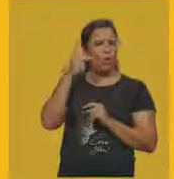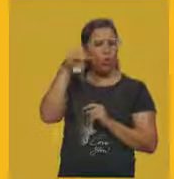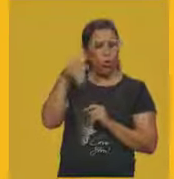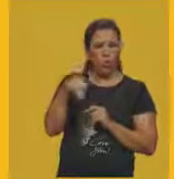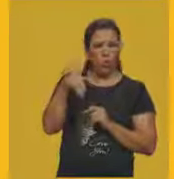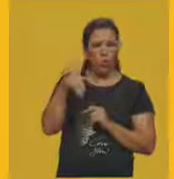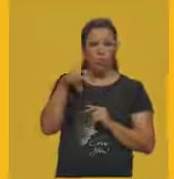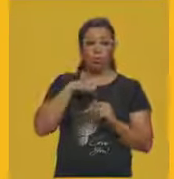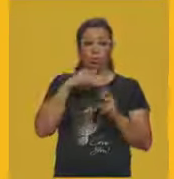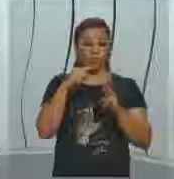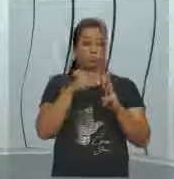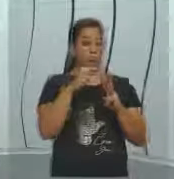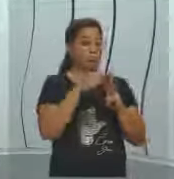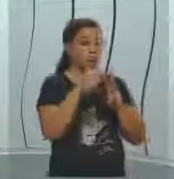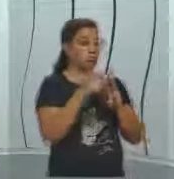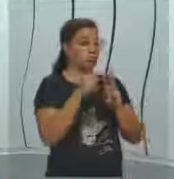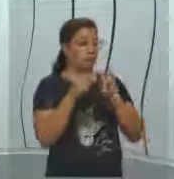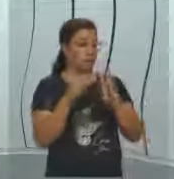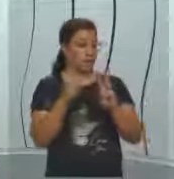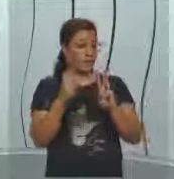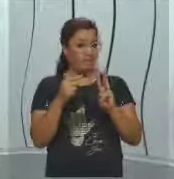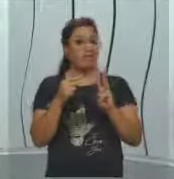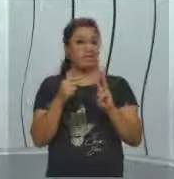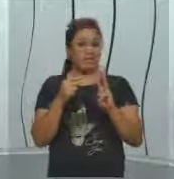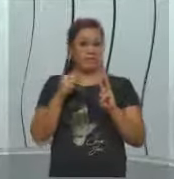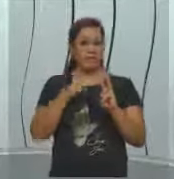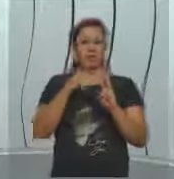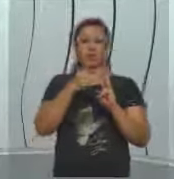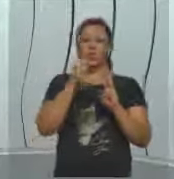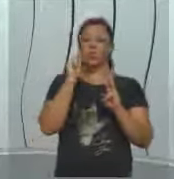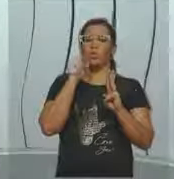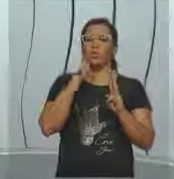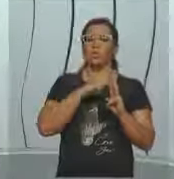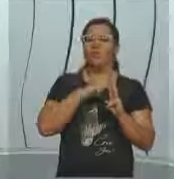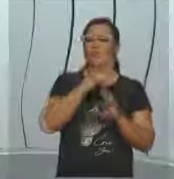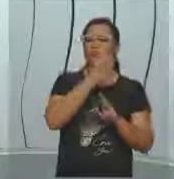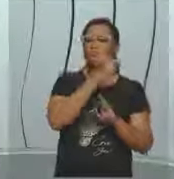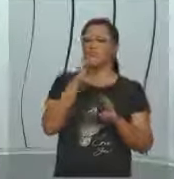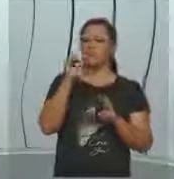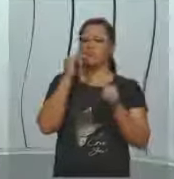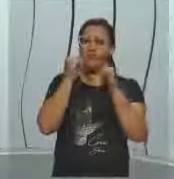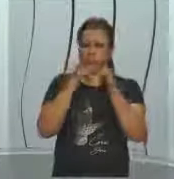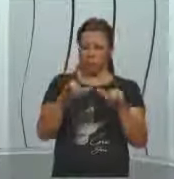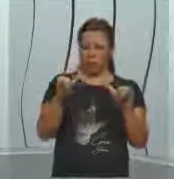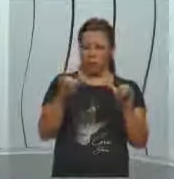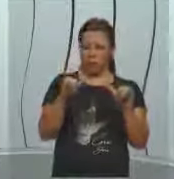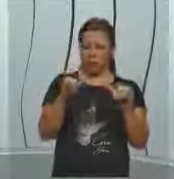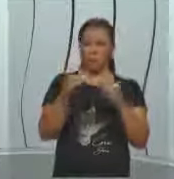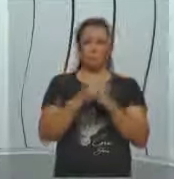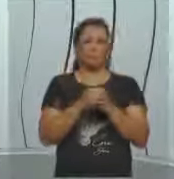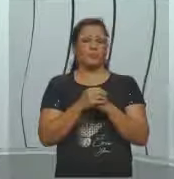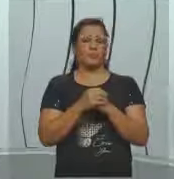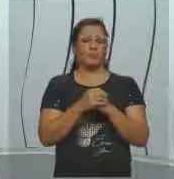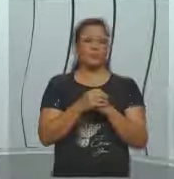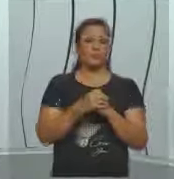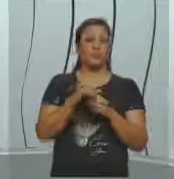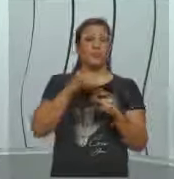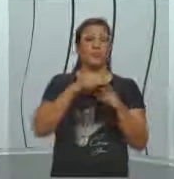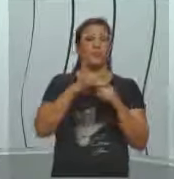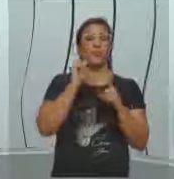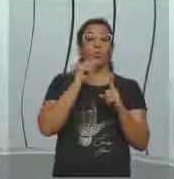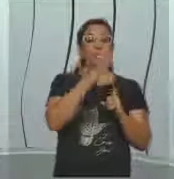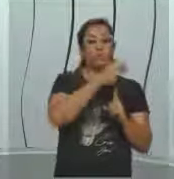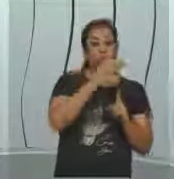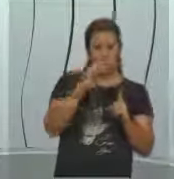3 grandezas que a gente vai encontrar em circuitos elétricos, que eu vou falar daqui a pouquinho. Nós relacionamos corrente